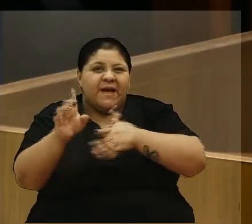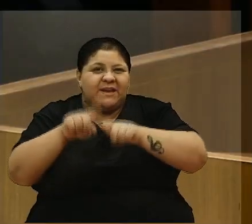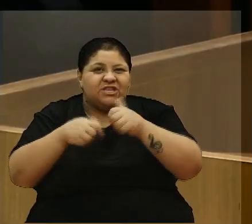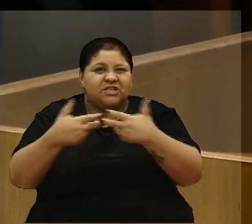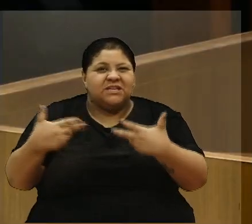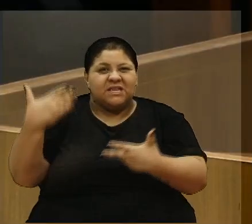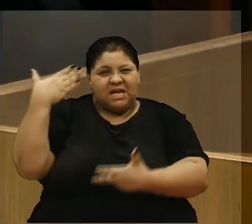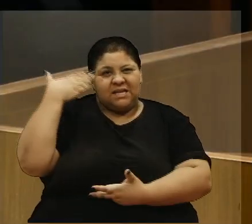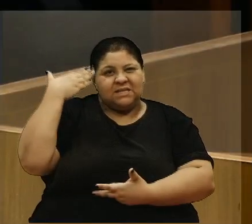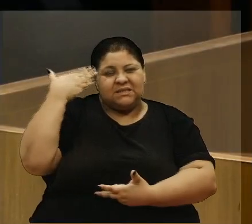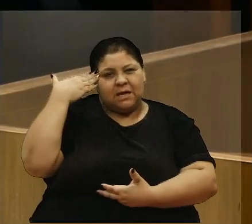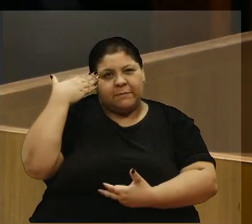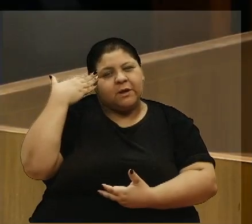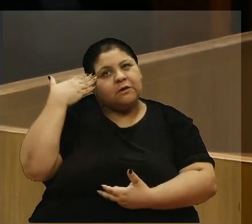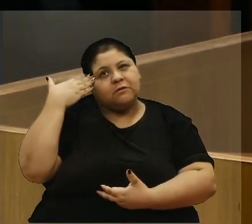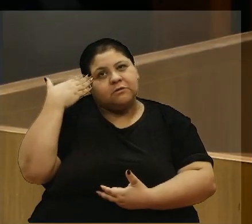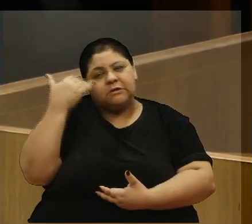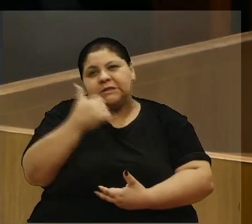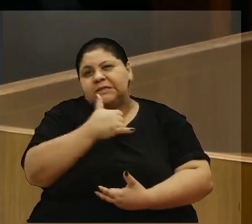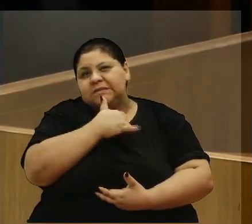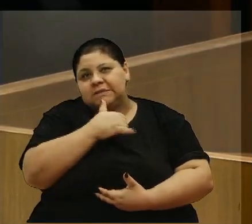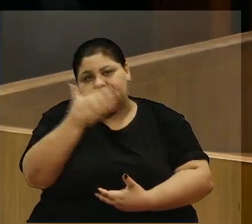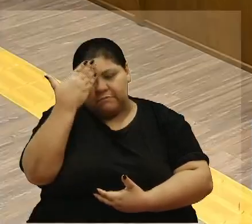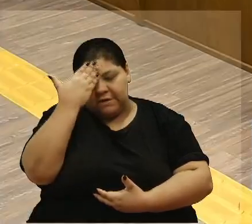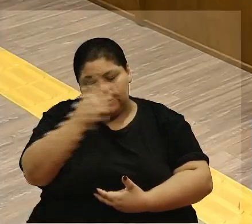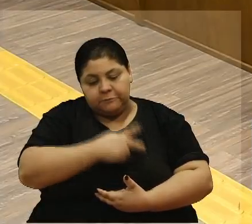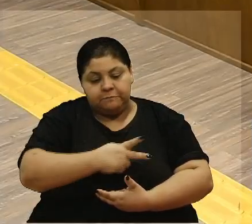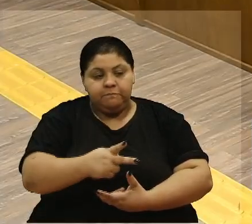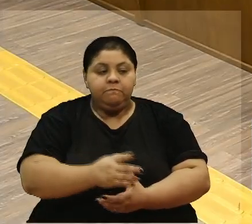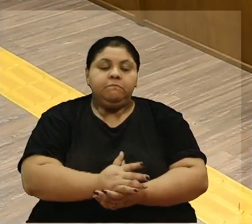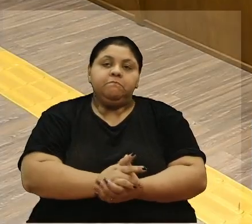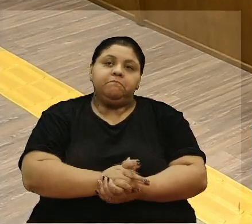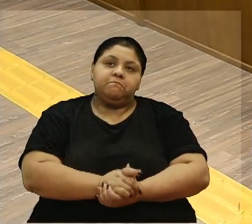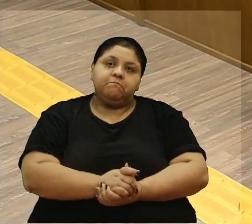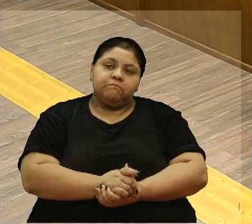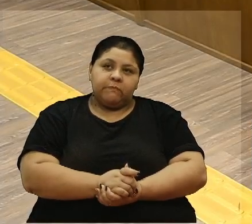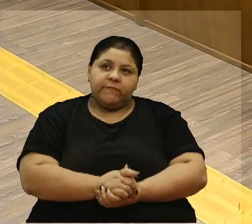sabe, né, a tristeza que é. Obrigado, presidente. Obrigado, vereador Rafael. Eu passo